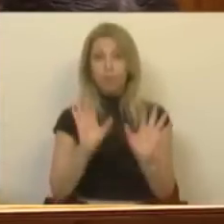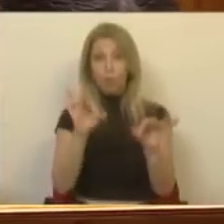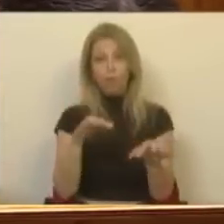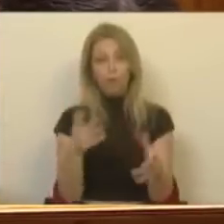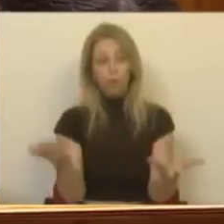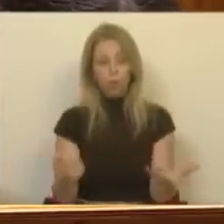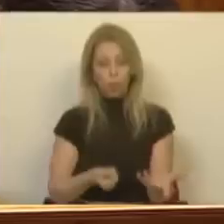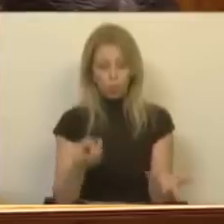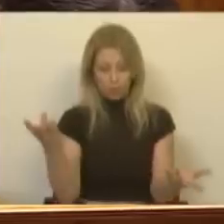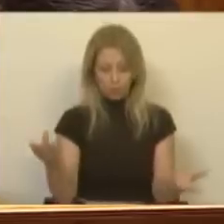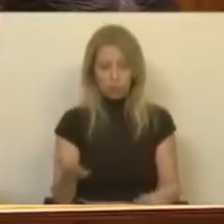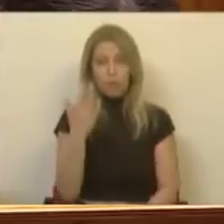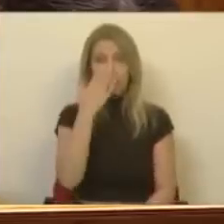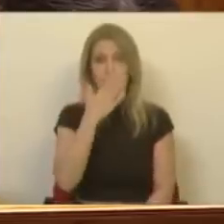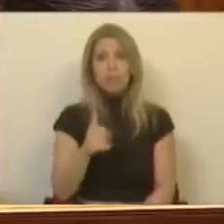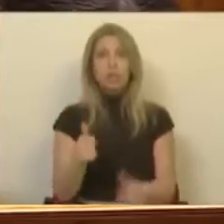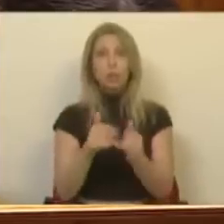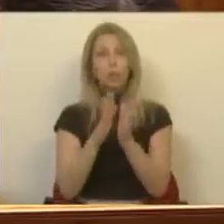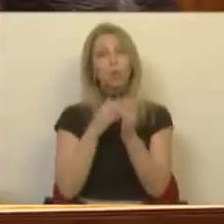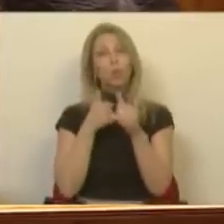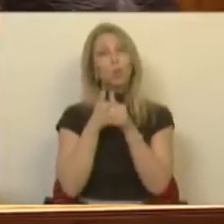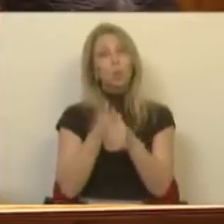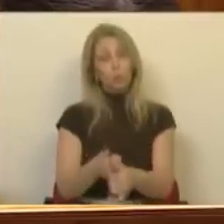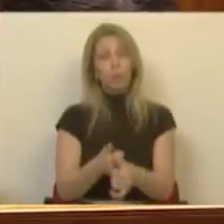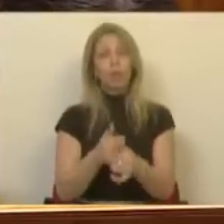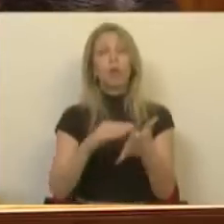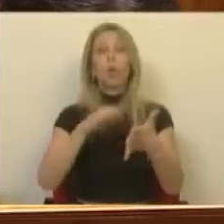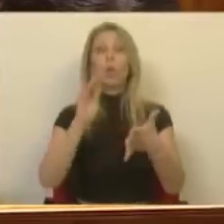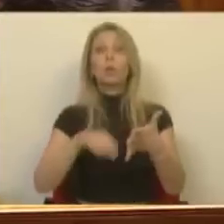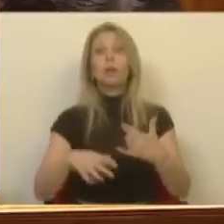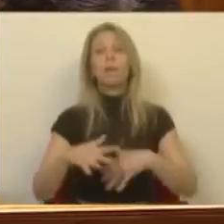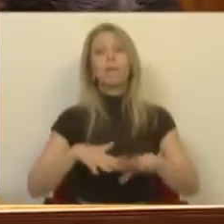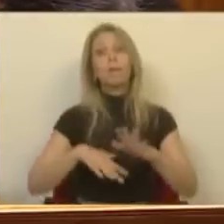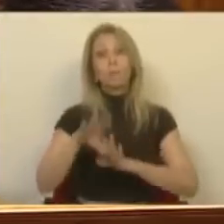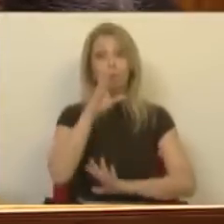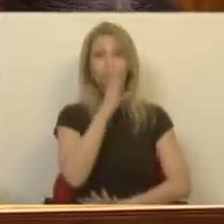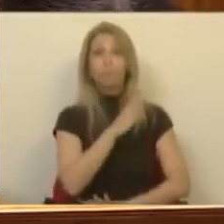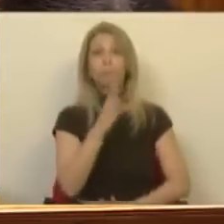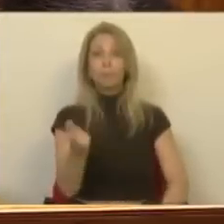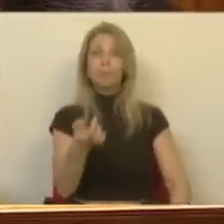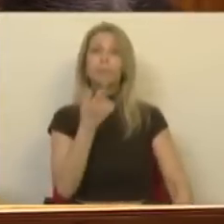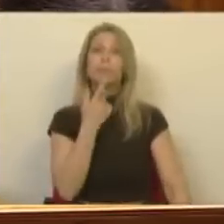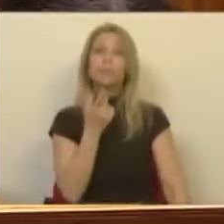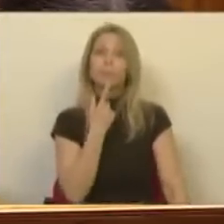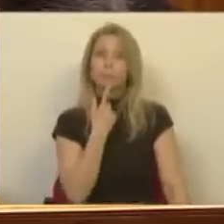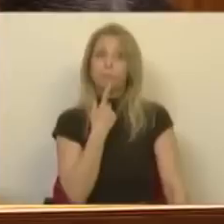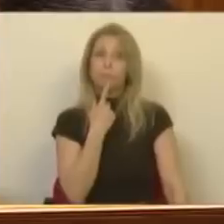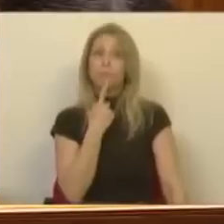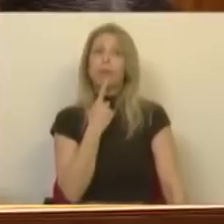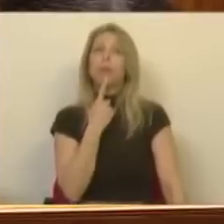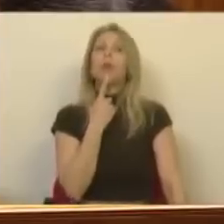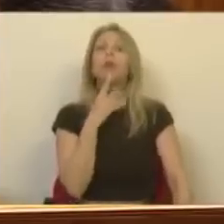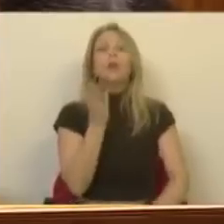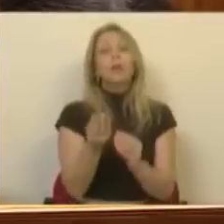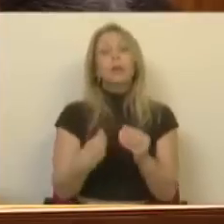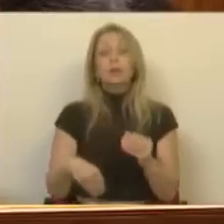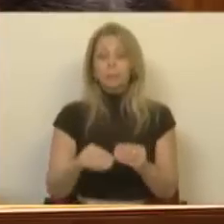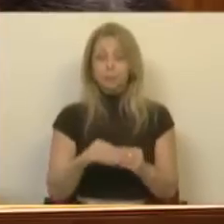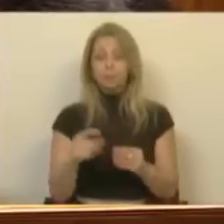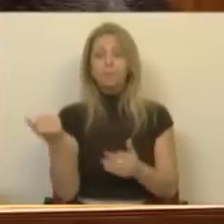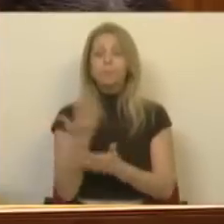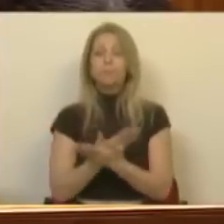o contrato que estão a Celebrar discussão significa mais um crescimento que vão acrescentar a economia portuguesa